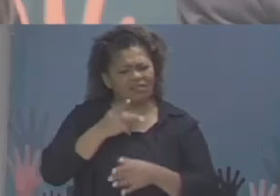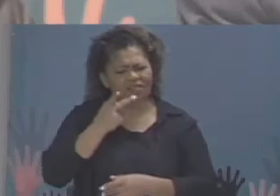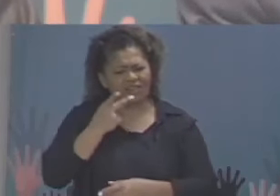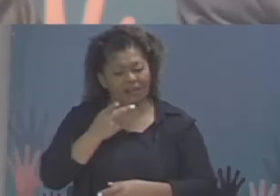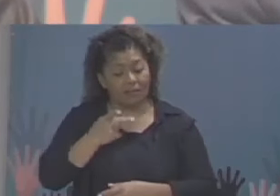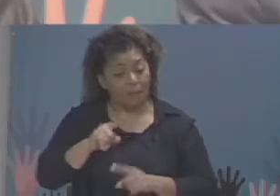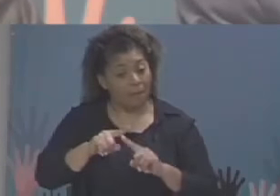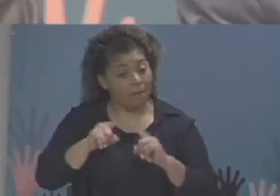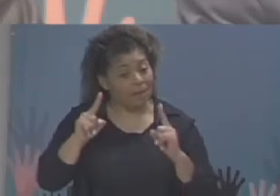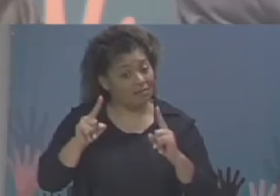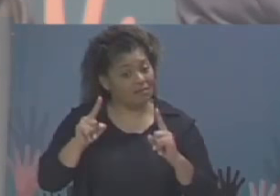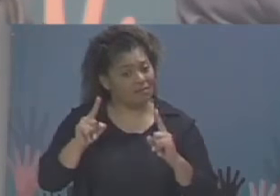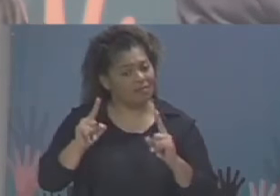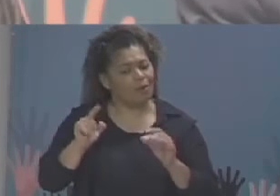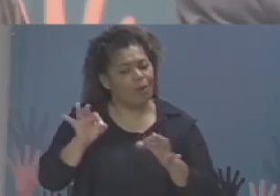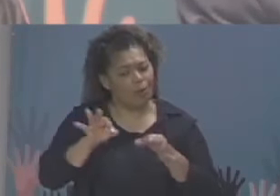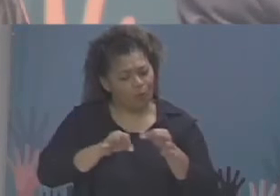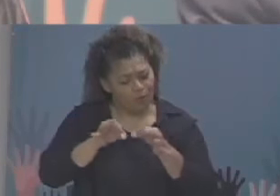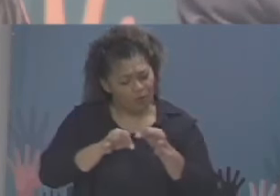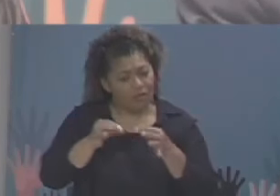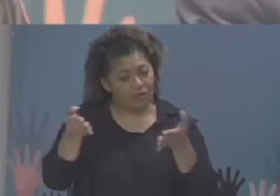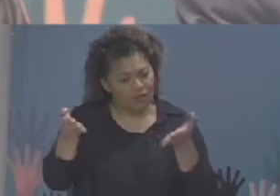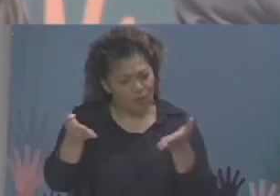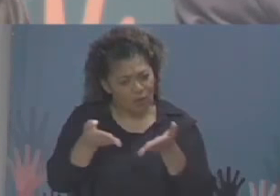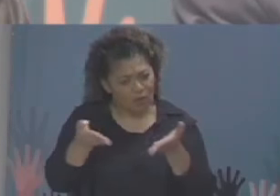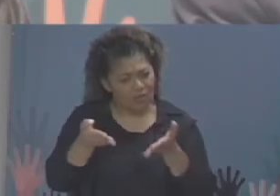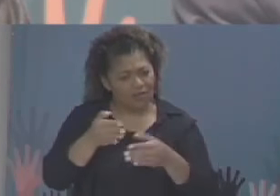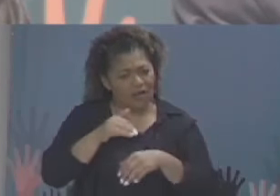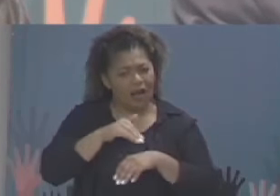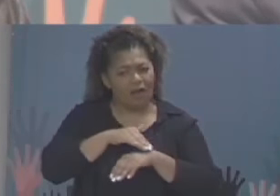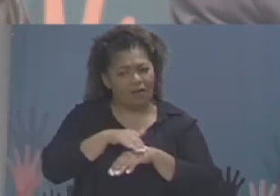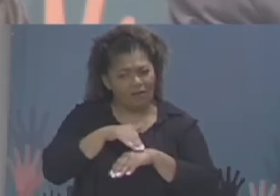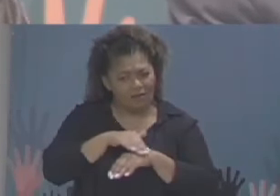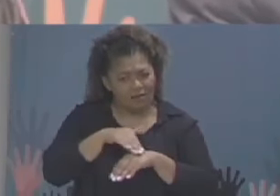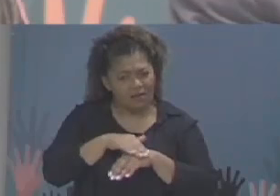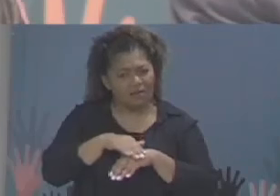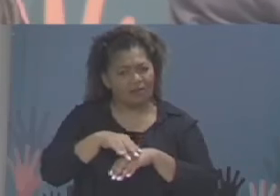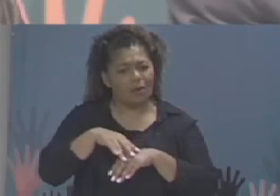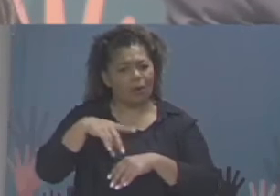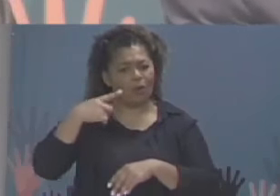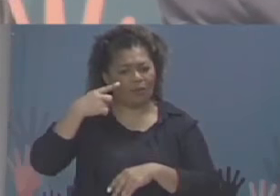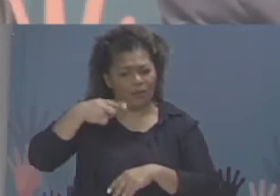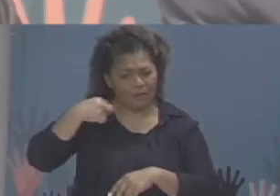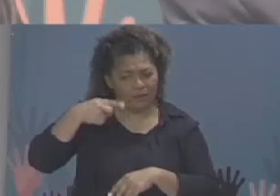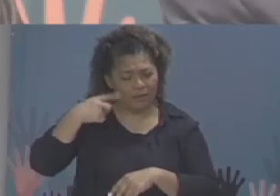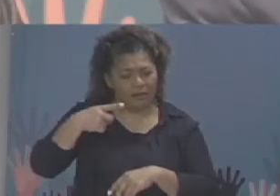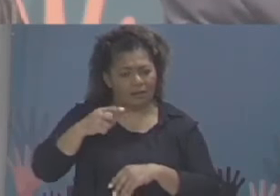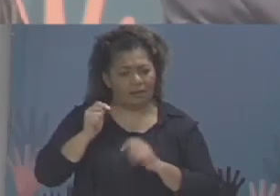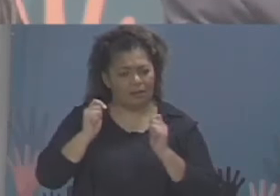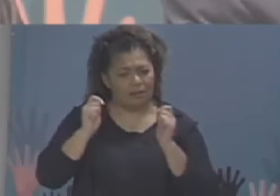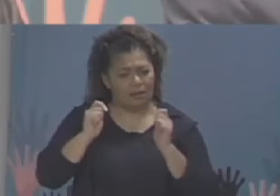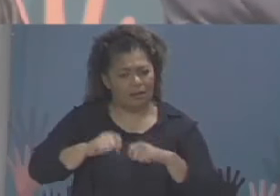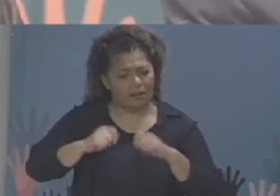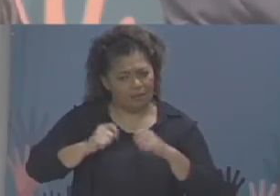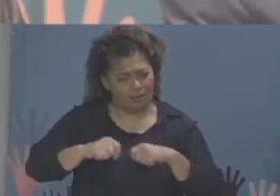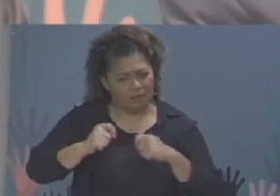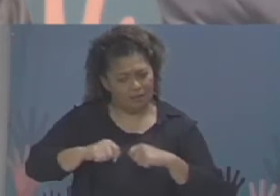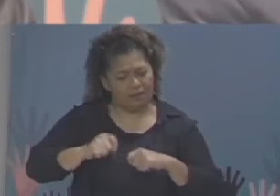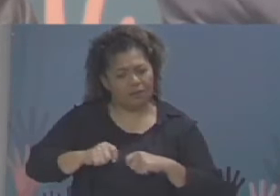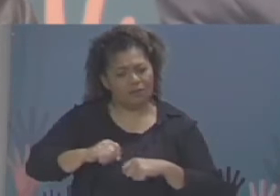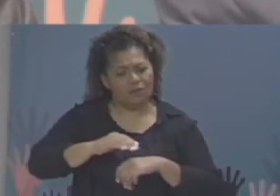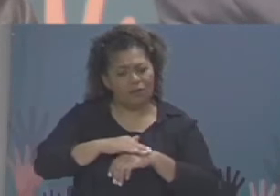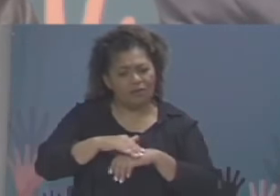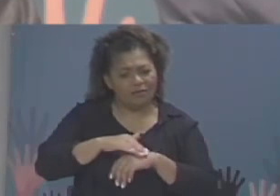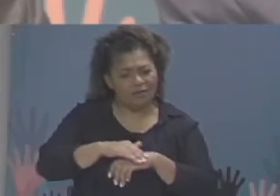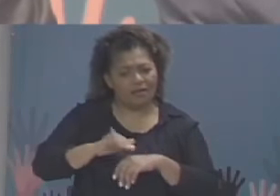hoje conversando com os deputados, porque para que esses projetos andem, caminhem, é importante sair daqui,